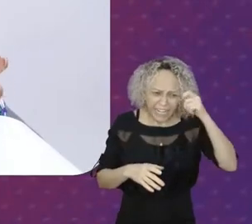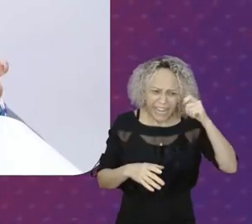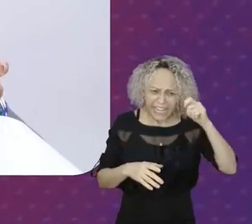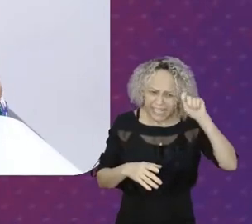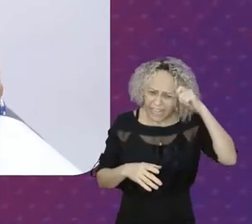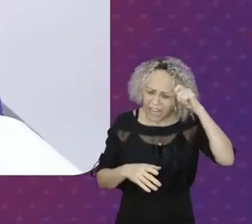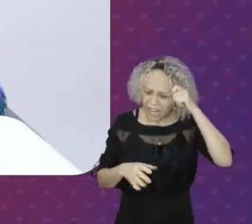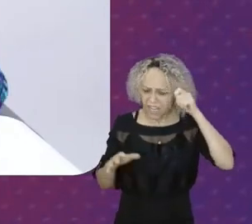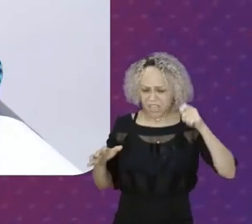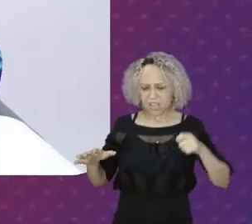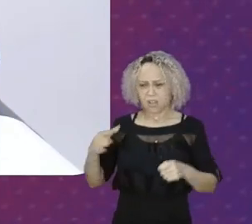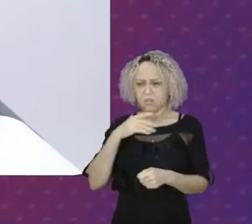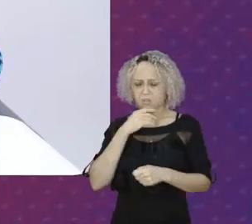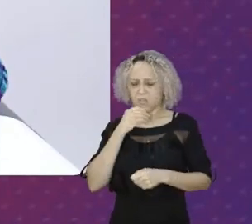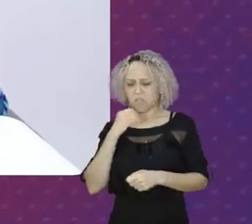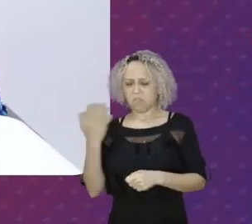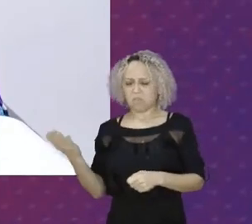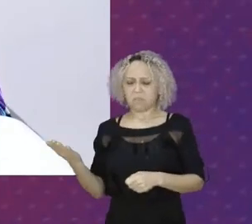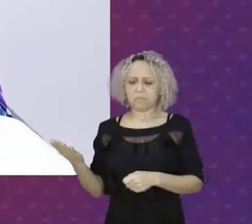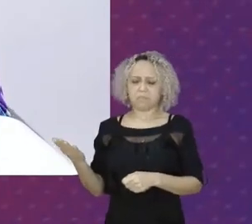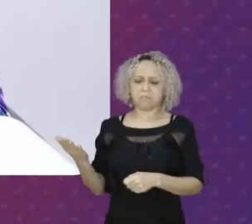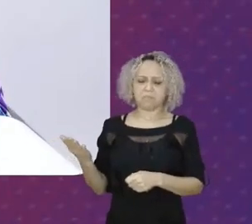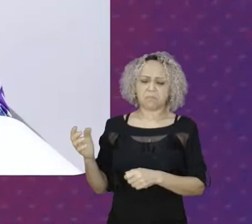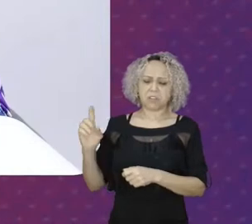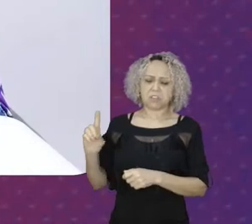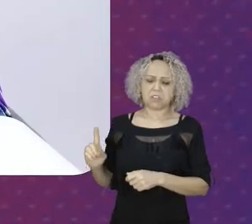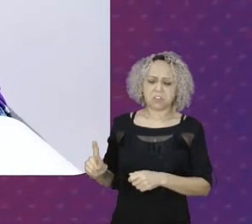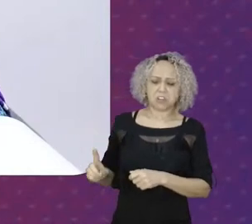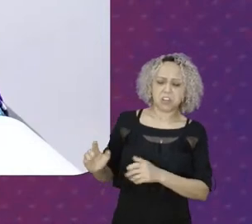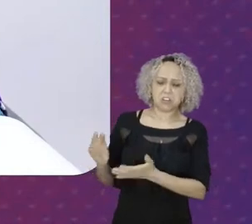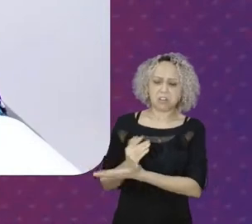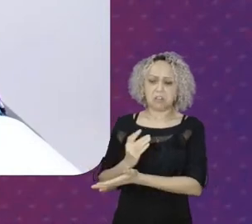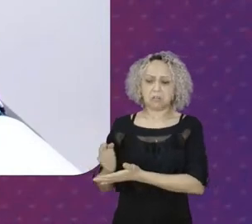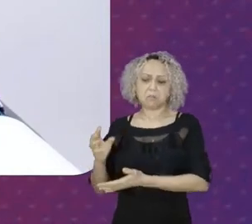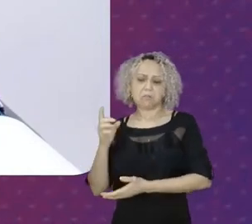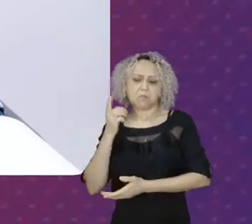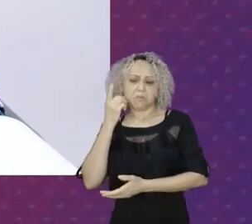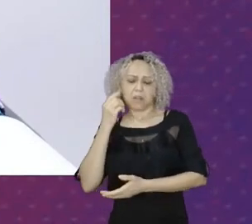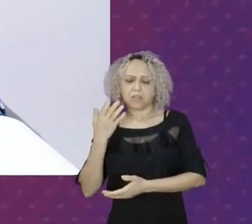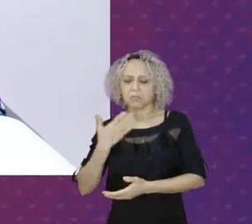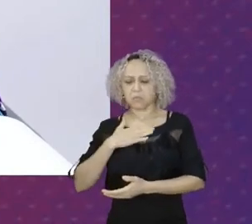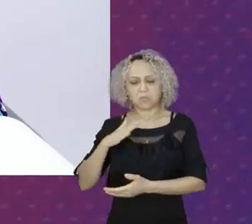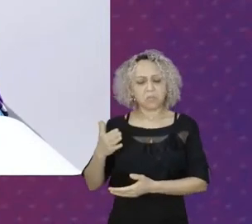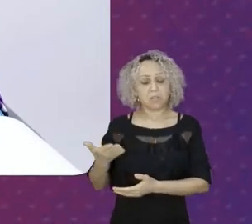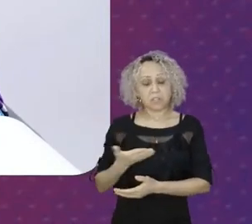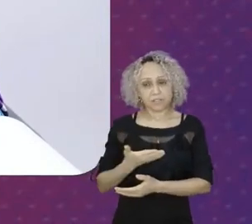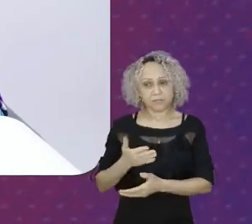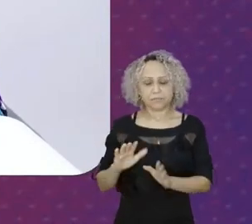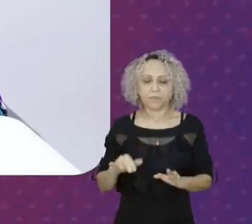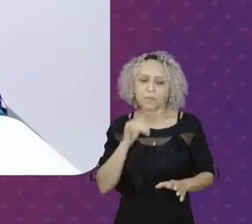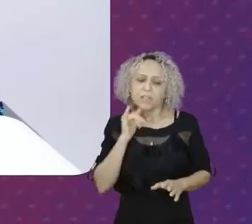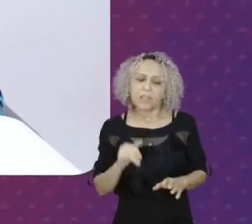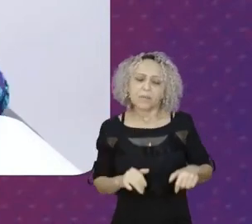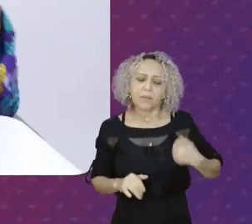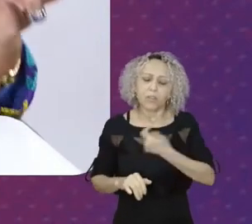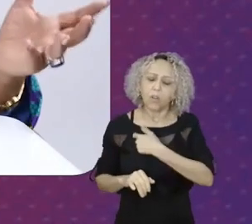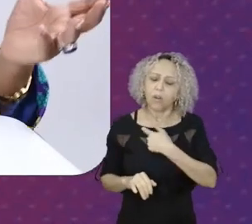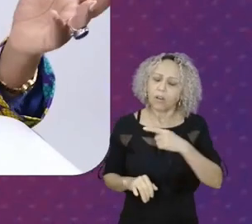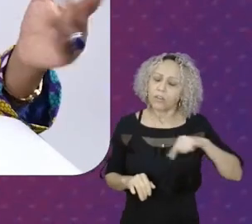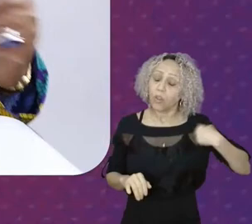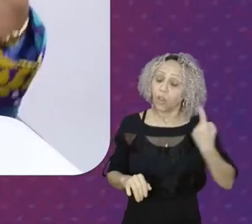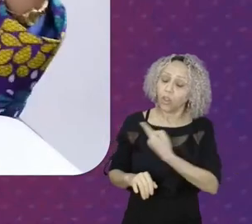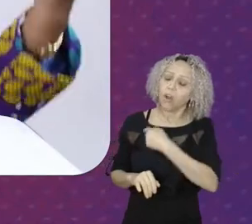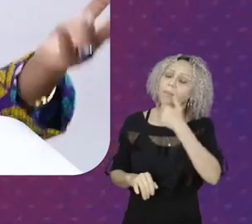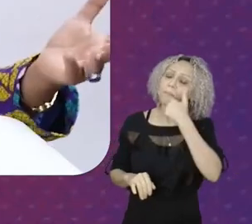assustador, né? Porque você fala e não é ouvido, né? Você fala e não é ouvida, né? Quem de